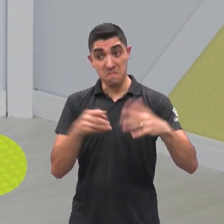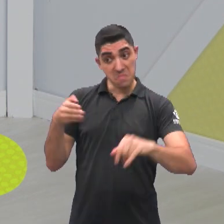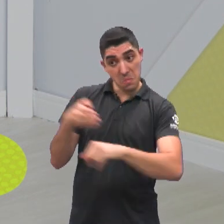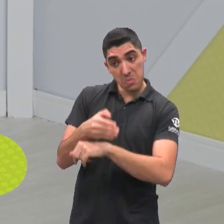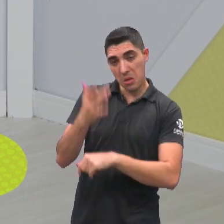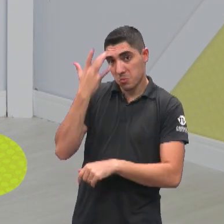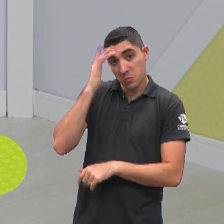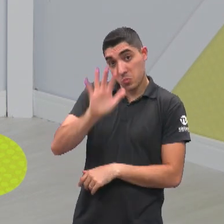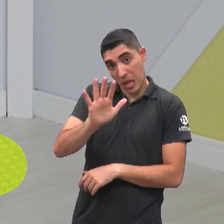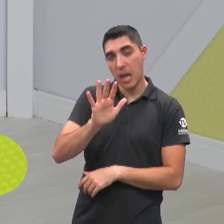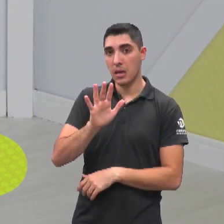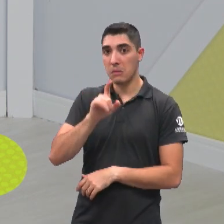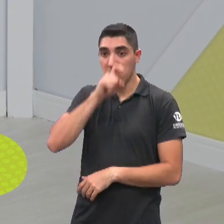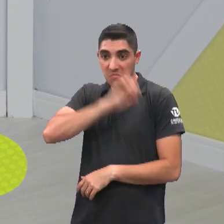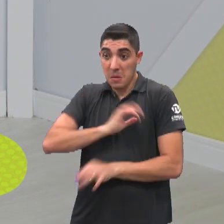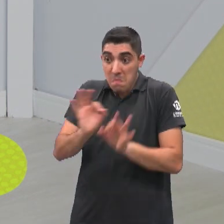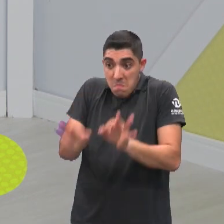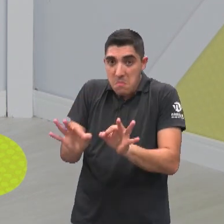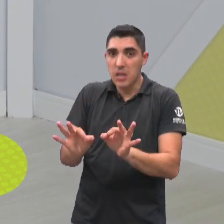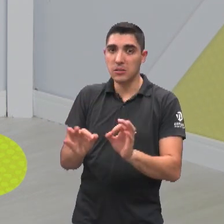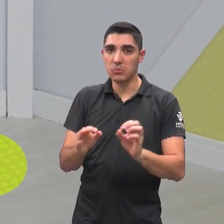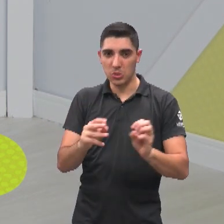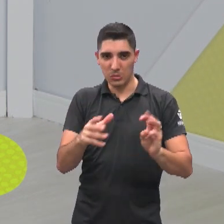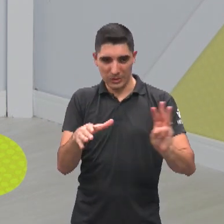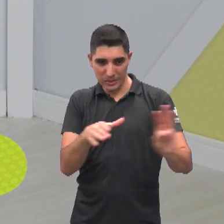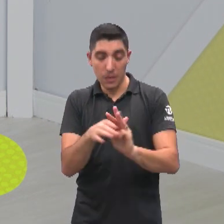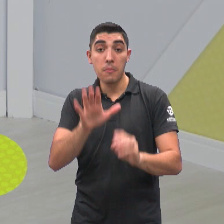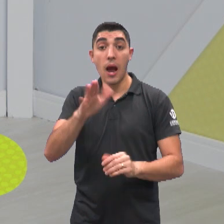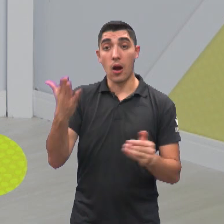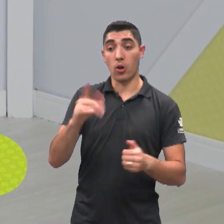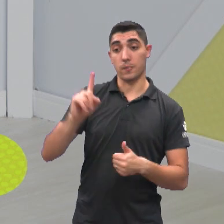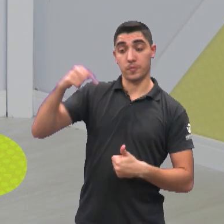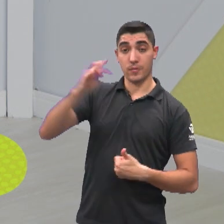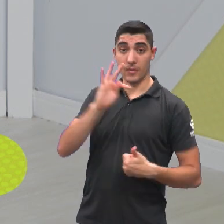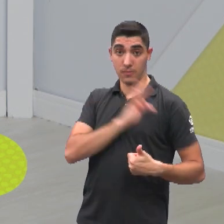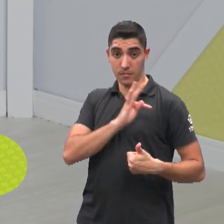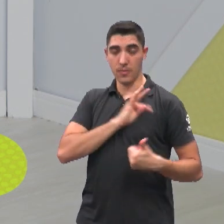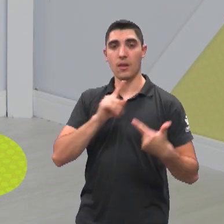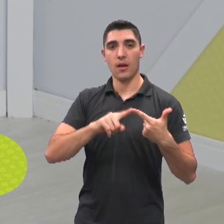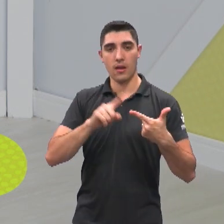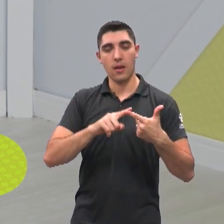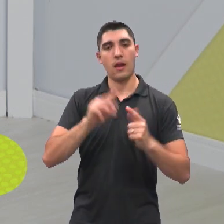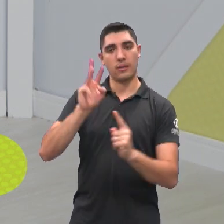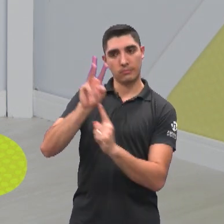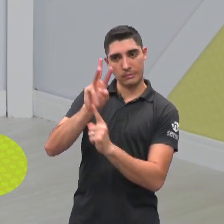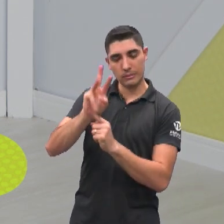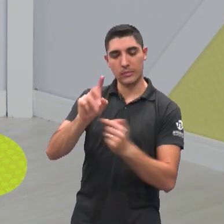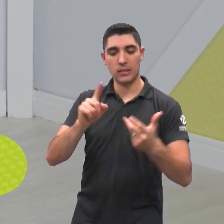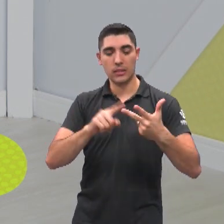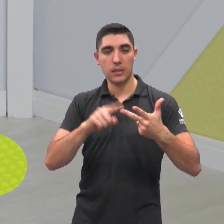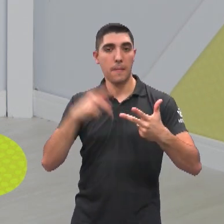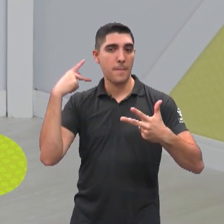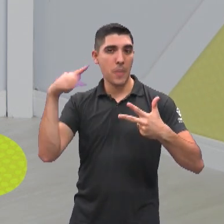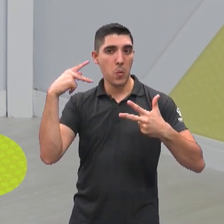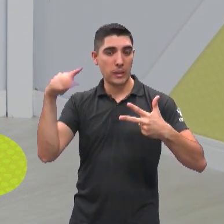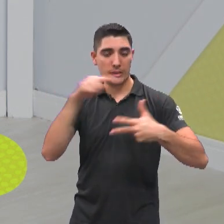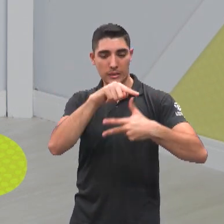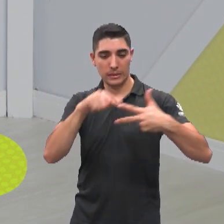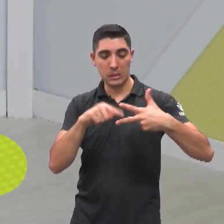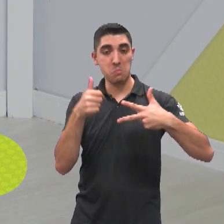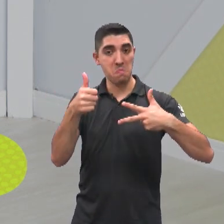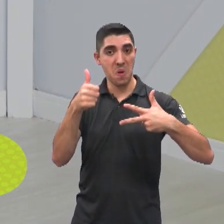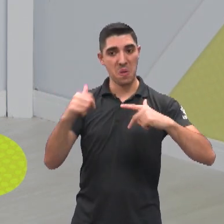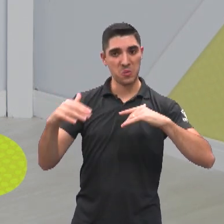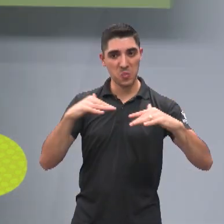contra o São Bernardo. E agora, Brunão, sequência, Portuguesa, Água Santa e também Paulista de Jundiaí. Bons testes para o São José visando a estreia contra o